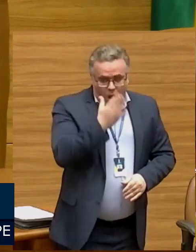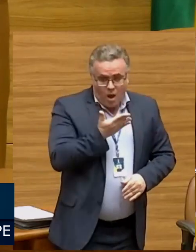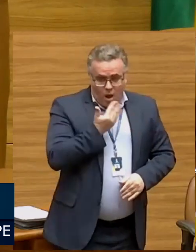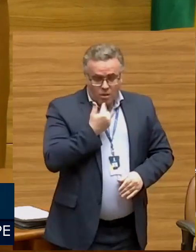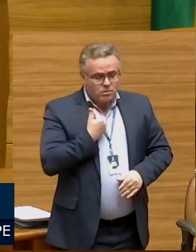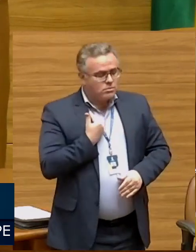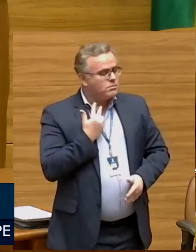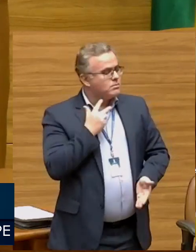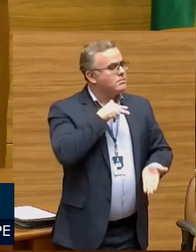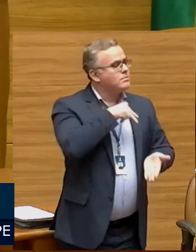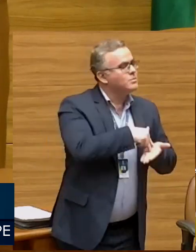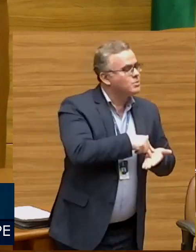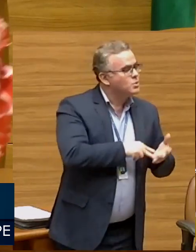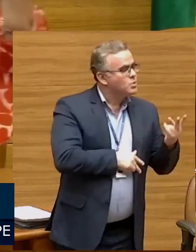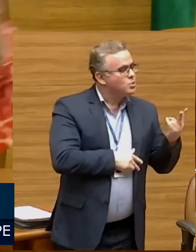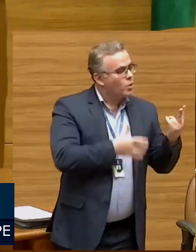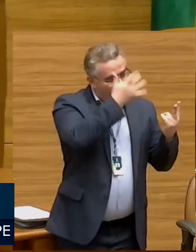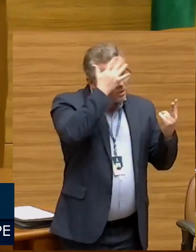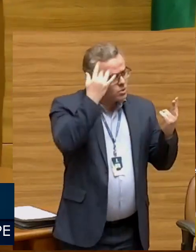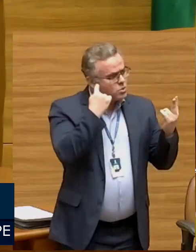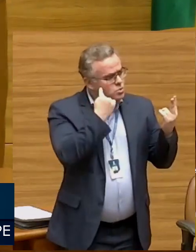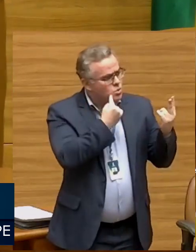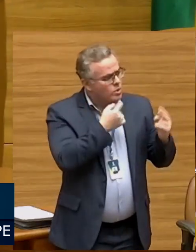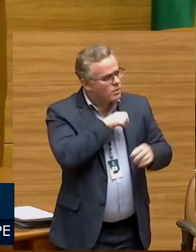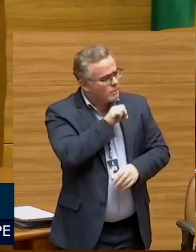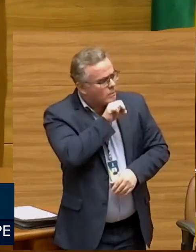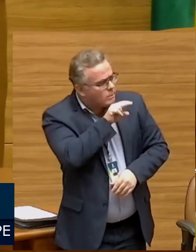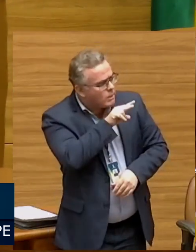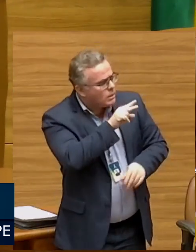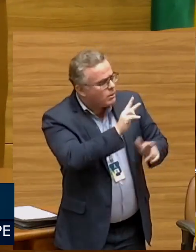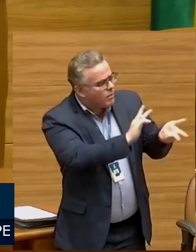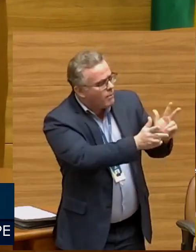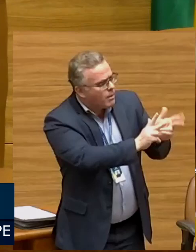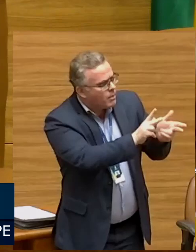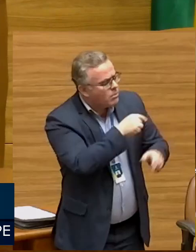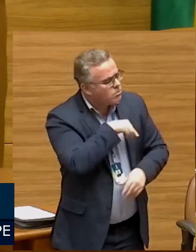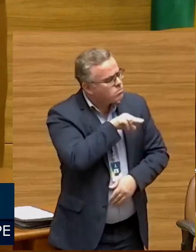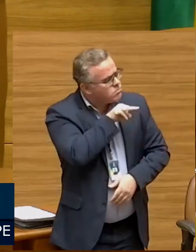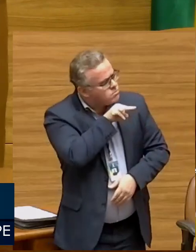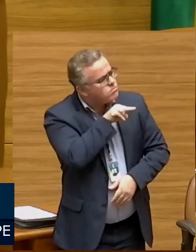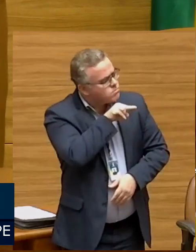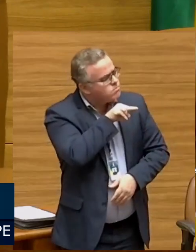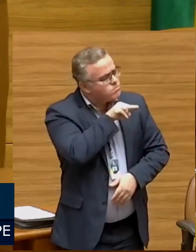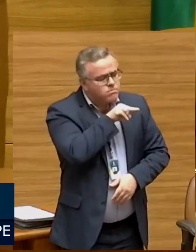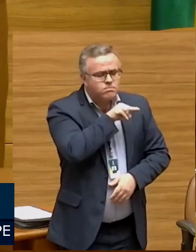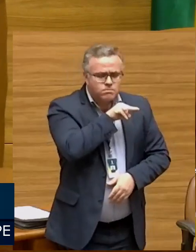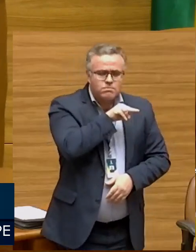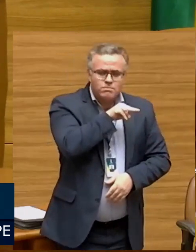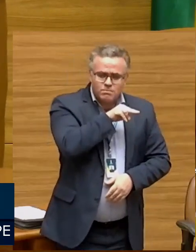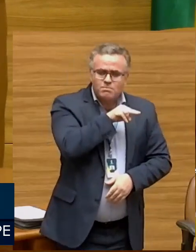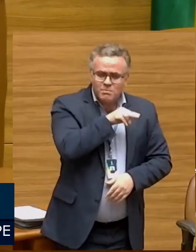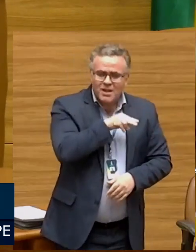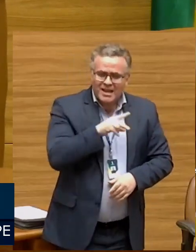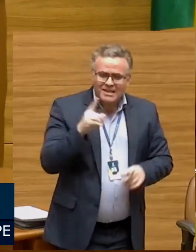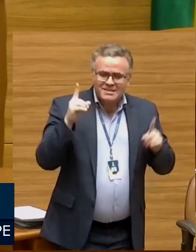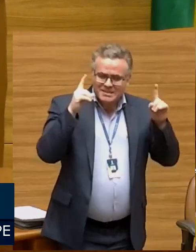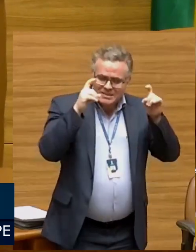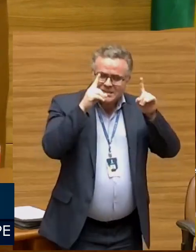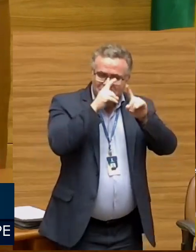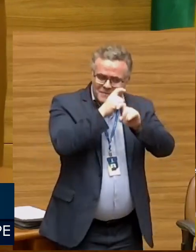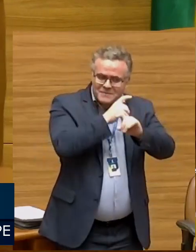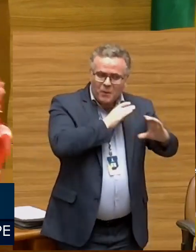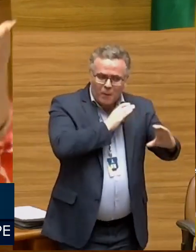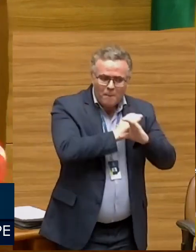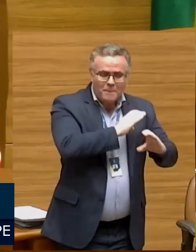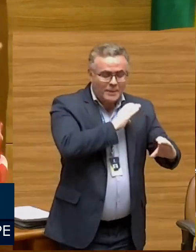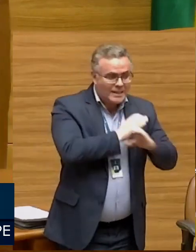duas pessoas surdas, e a gente percebe que aqui no atendimento, até conversando com as atendentes,